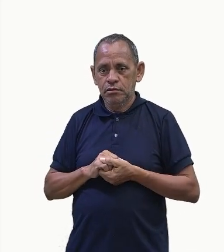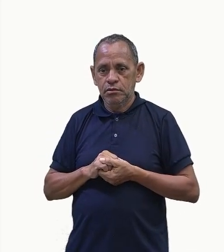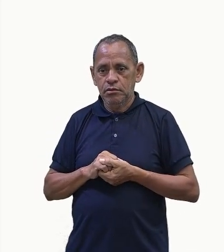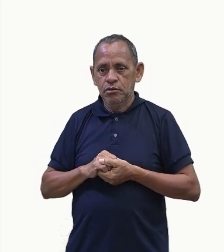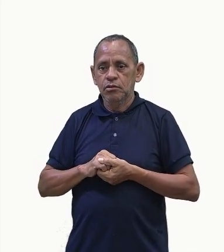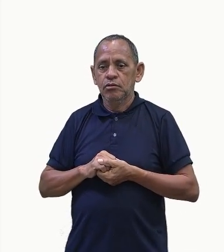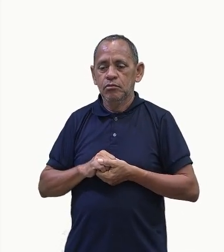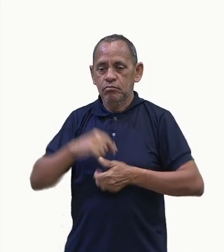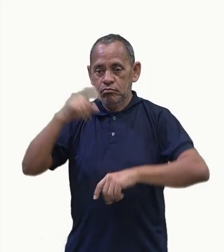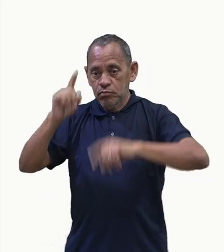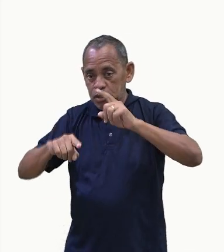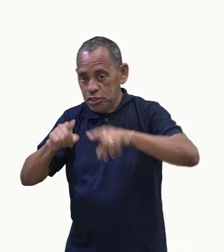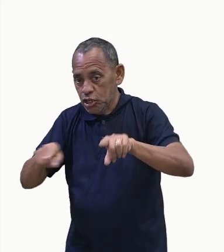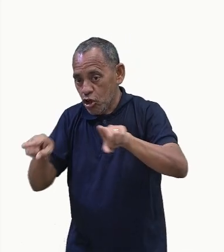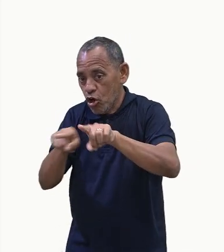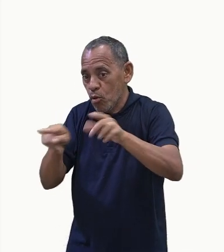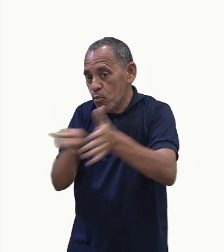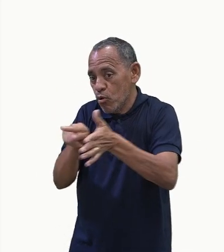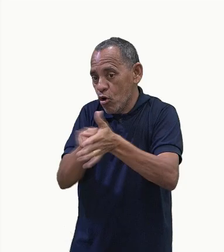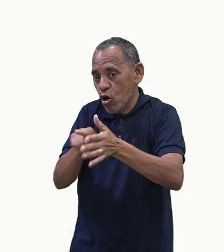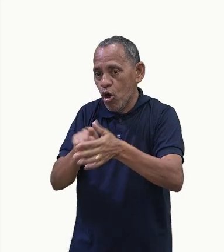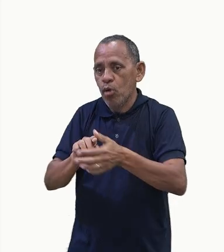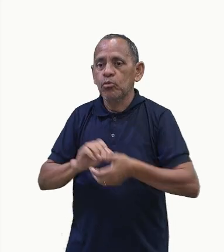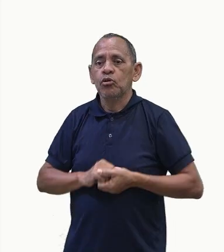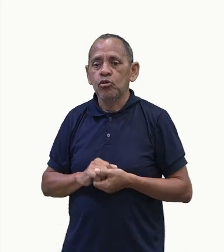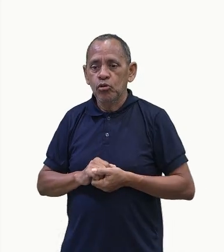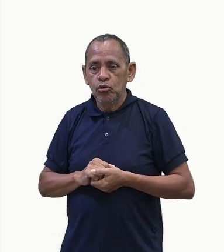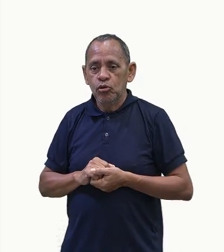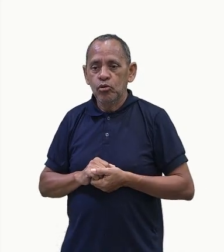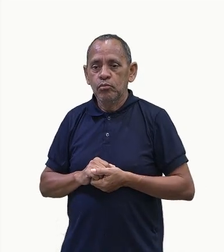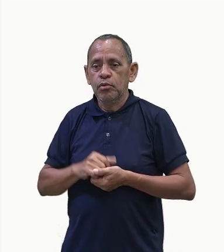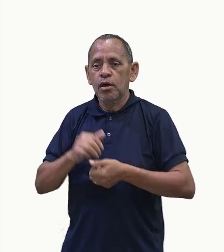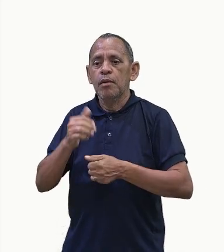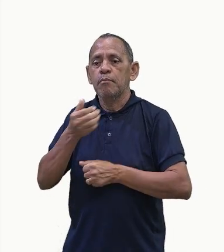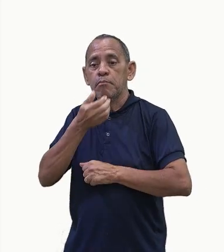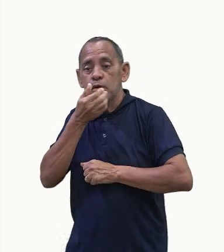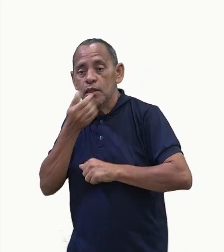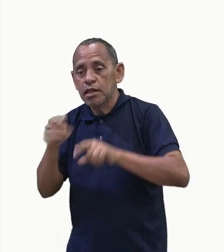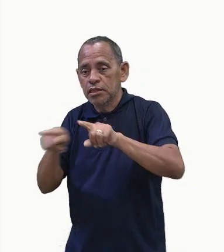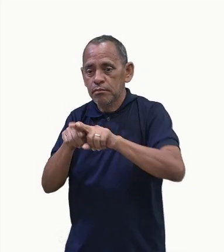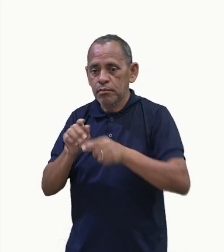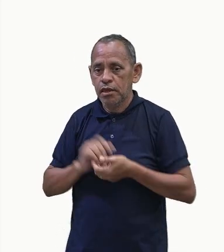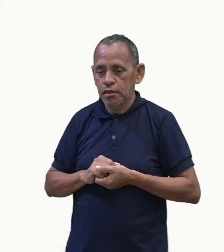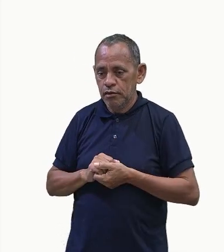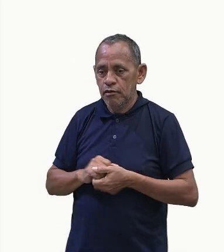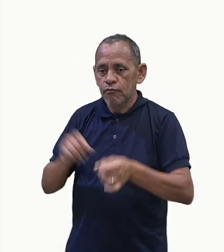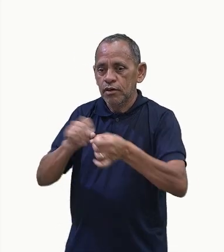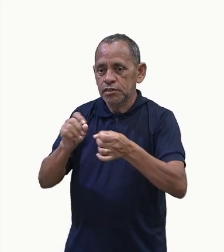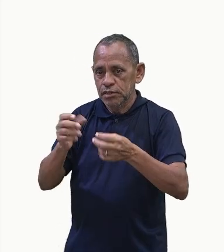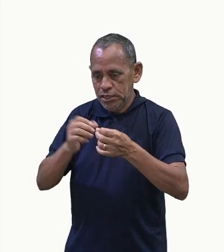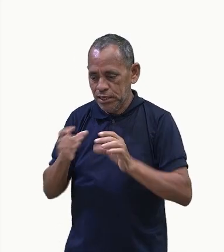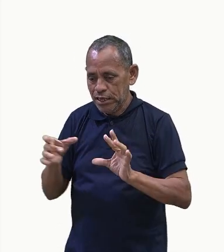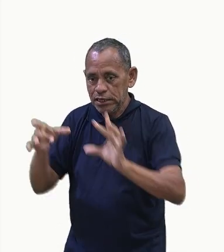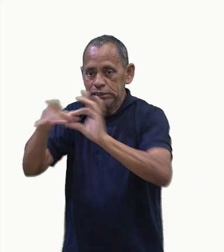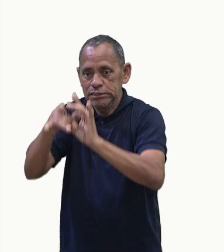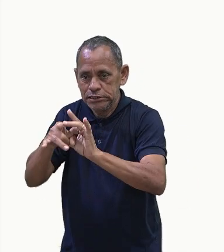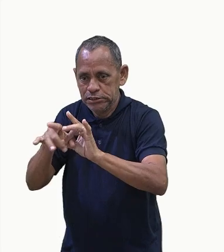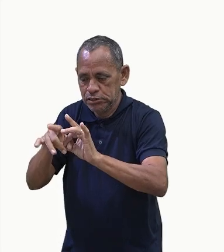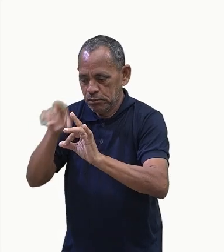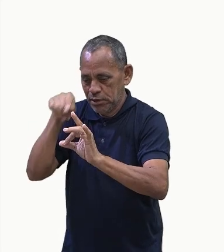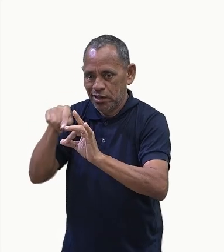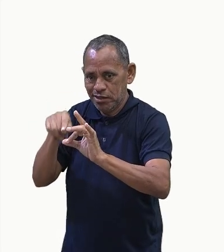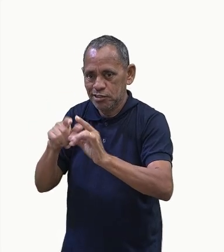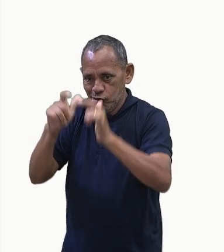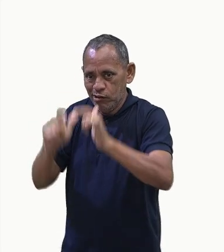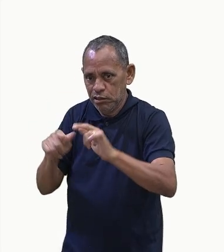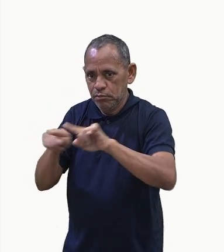ele por si só, ele já tem essa capacidade de fazer a ligação naquela região que sofreu essa edição